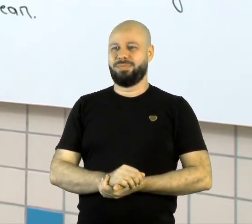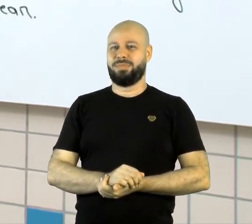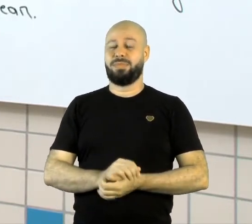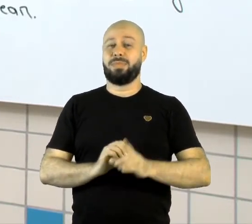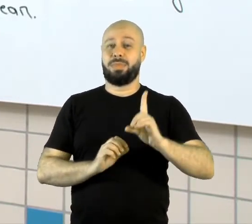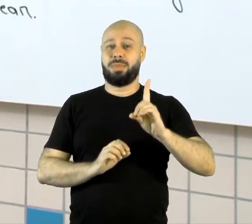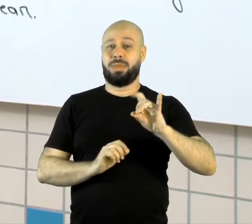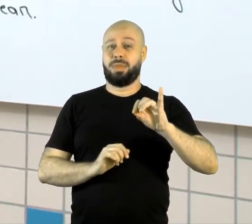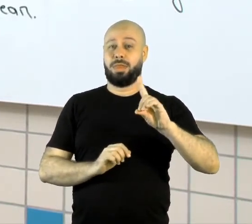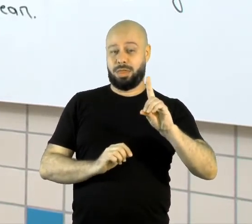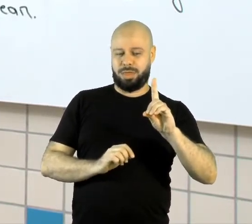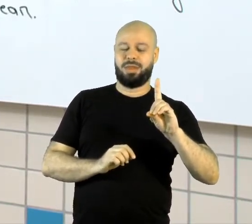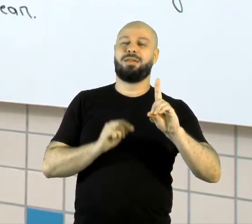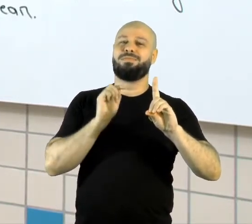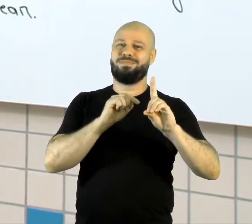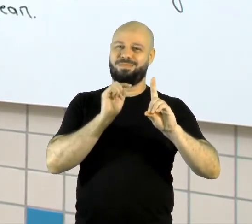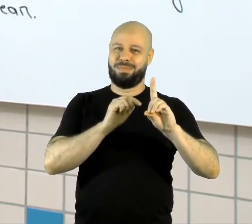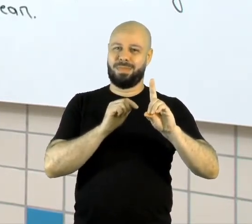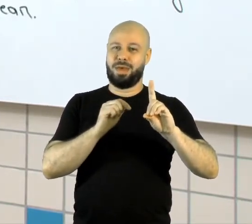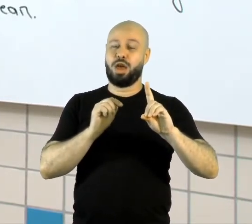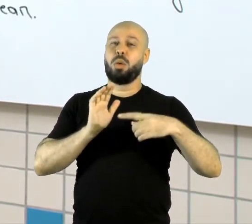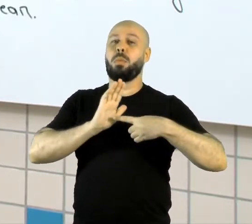Did I?